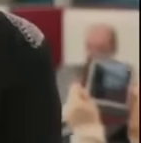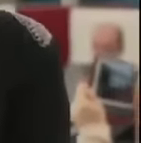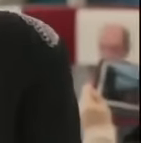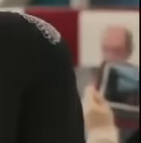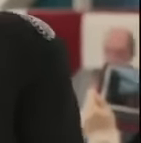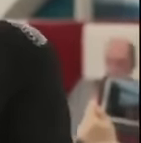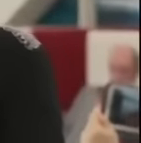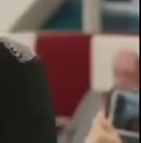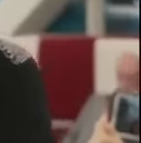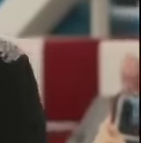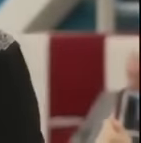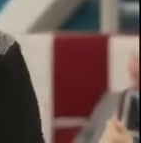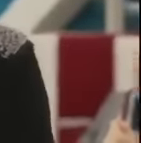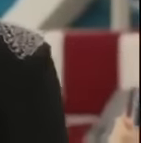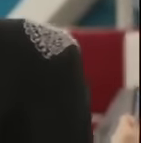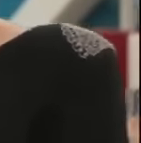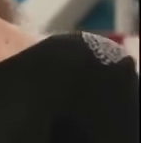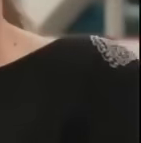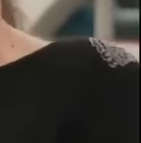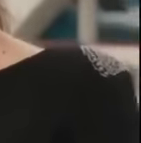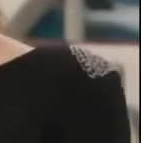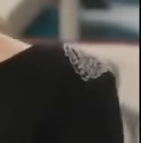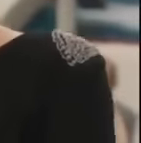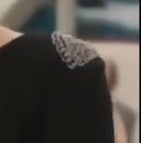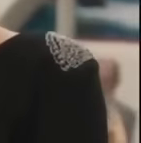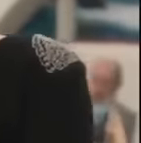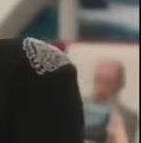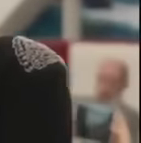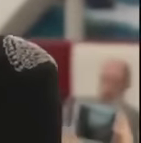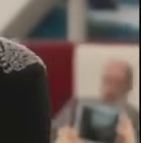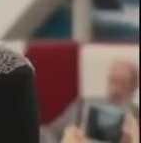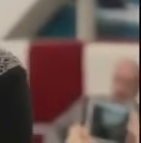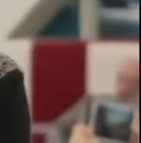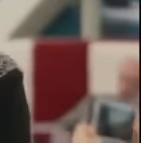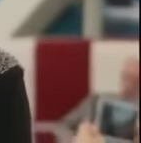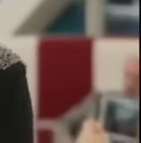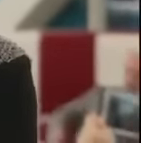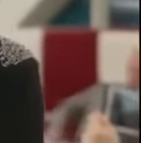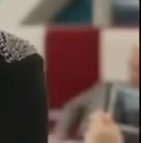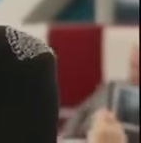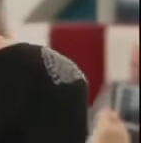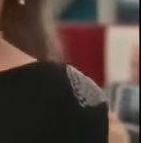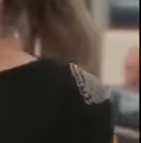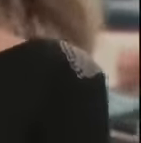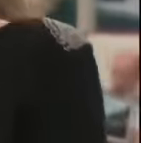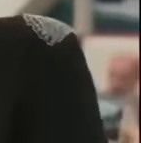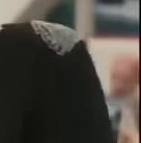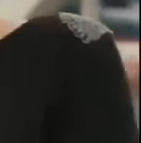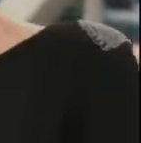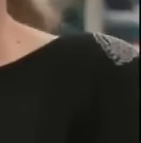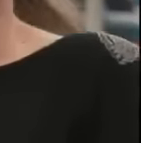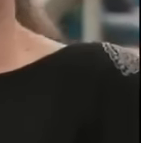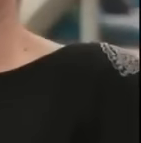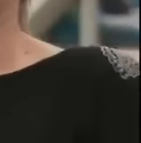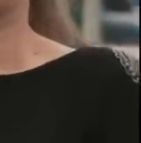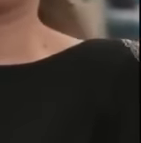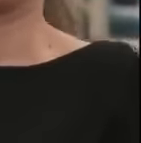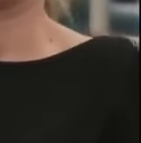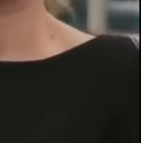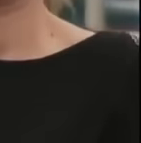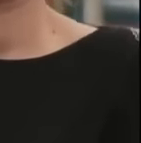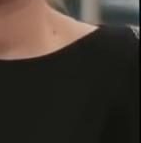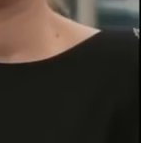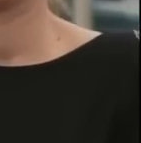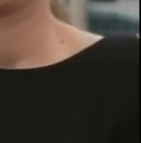The rate of the women in the business area is getting higher, the percentage is getting higher, but we have many